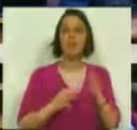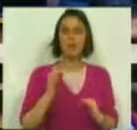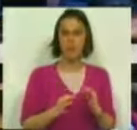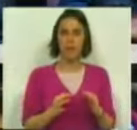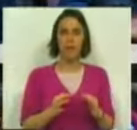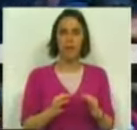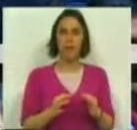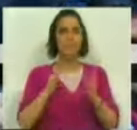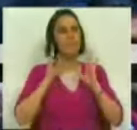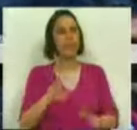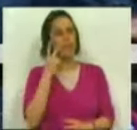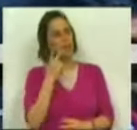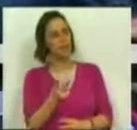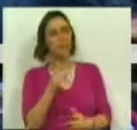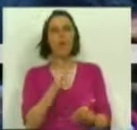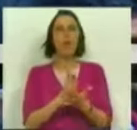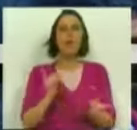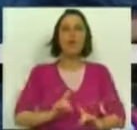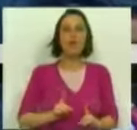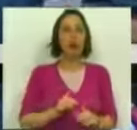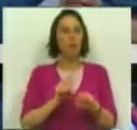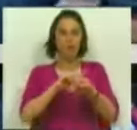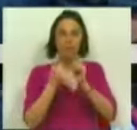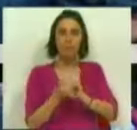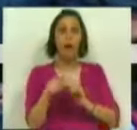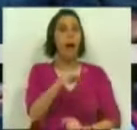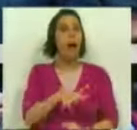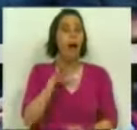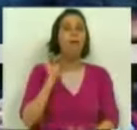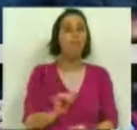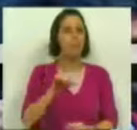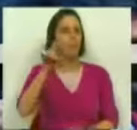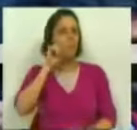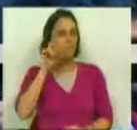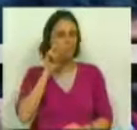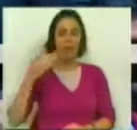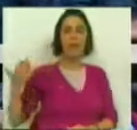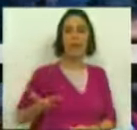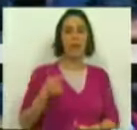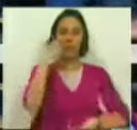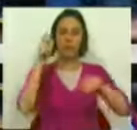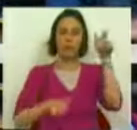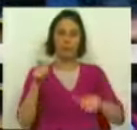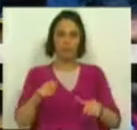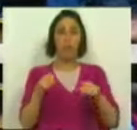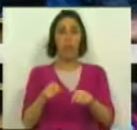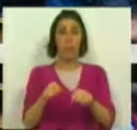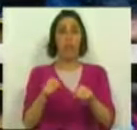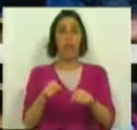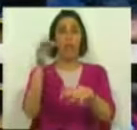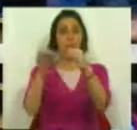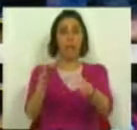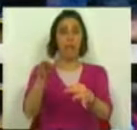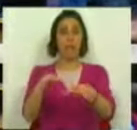justiça, têm que ser vistas não só como reformas dessa área, da garantia dos direitos dos cidadãos que cabe